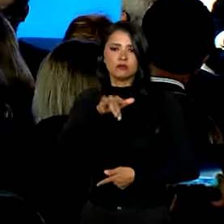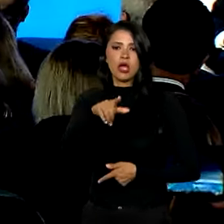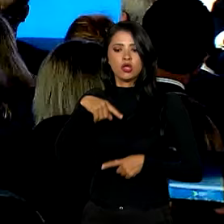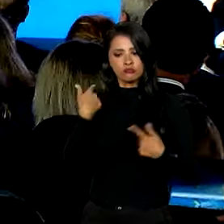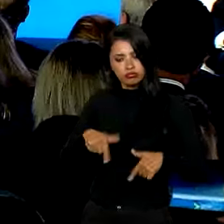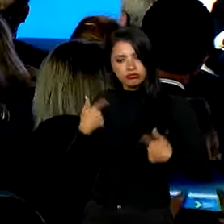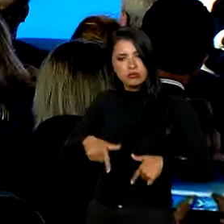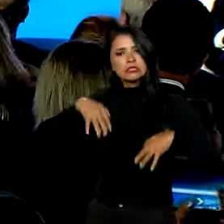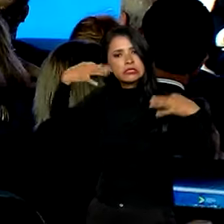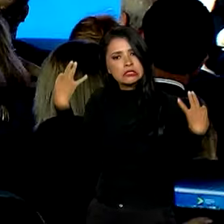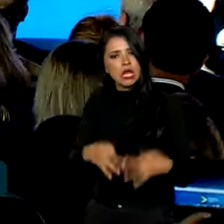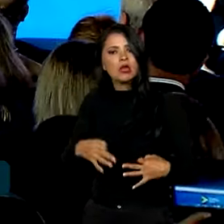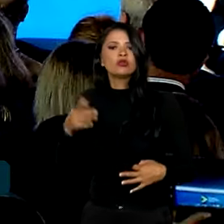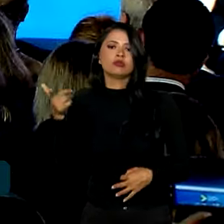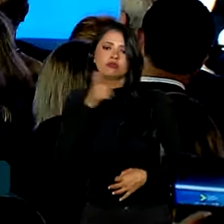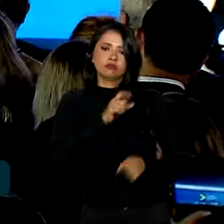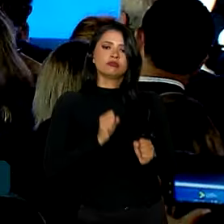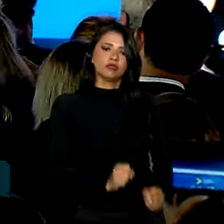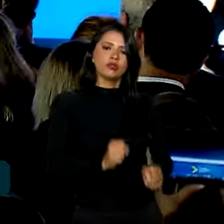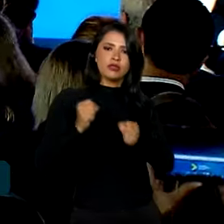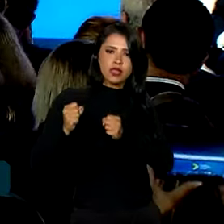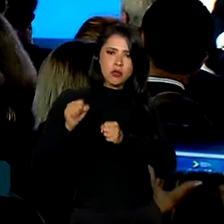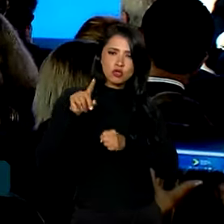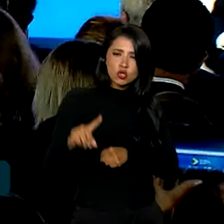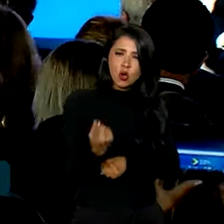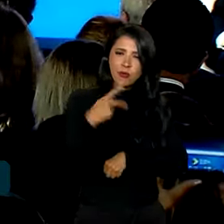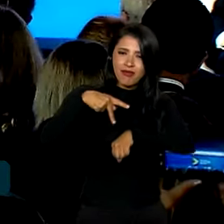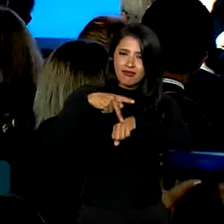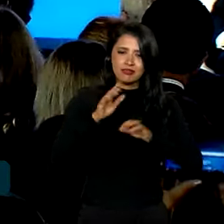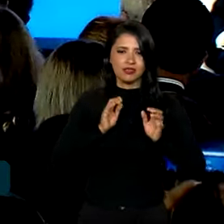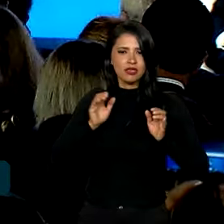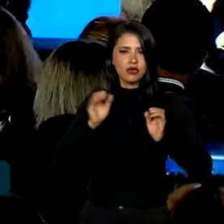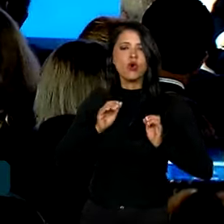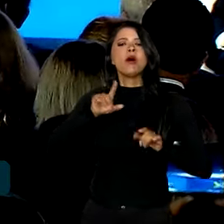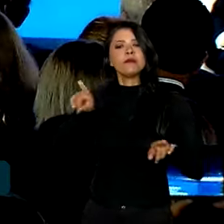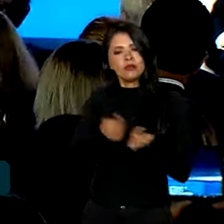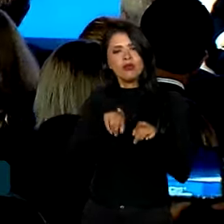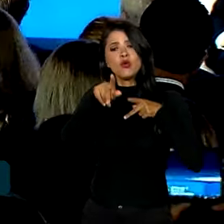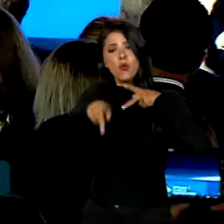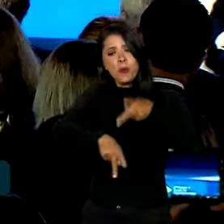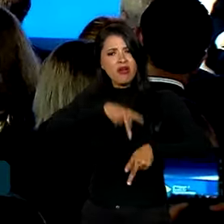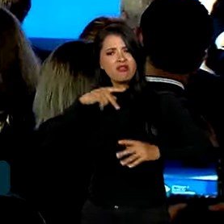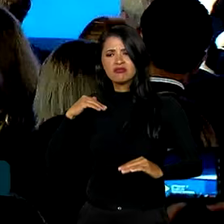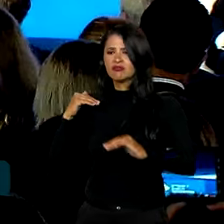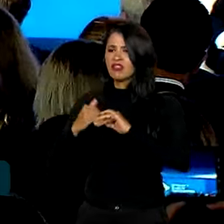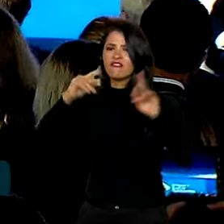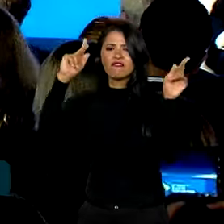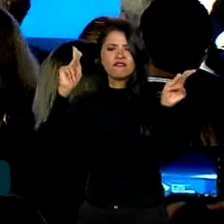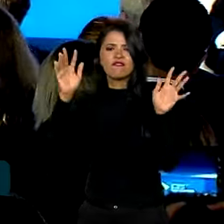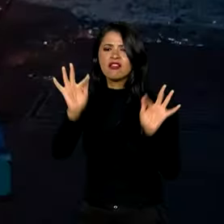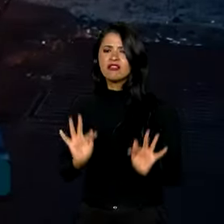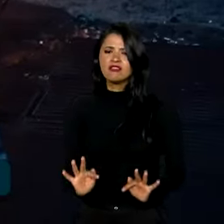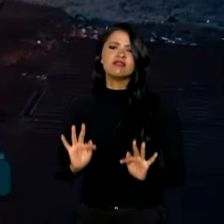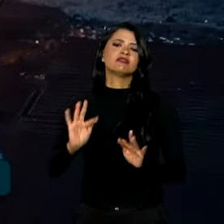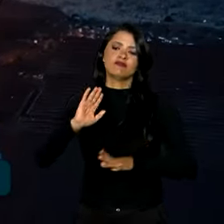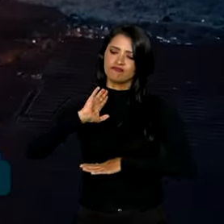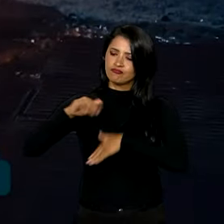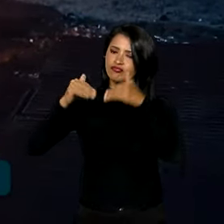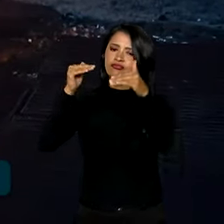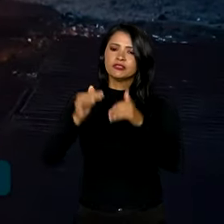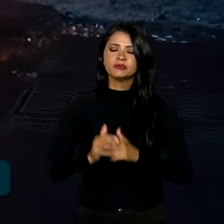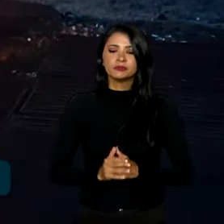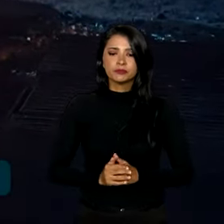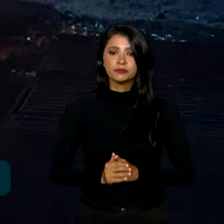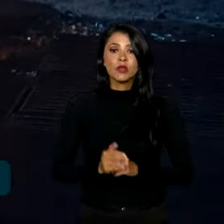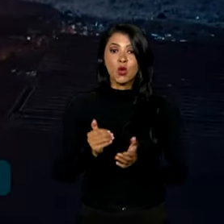dever de casa, nós podemos ter não apenas um país rico, mas um povo igualmente feliz e próspero. No início